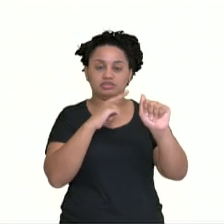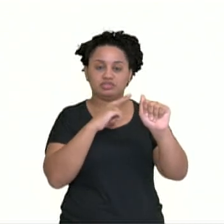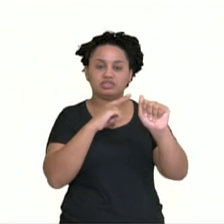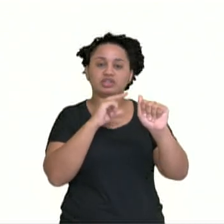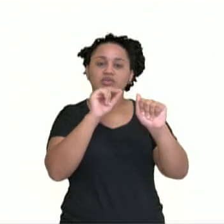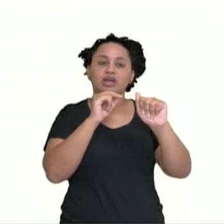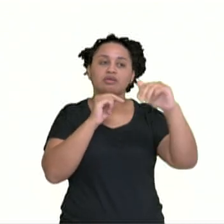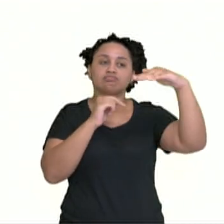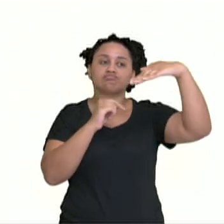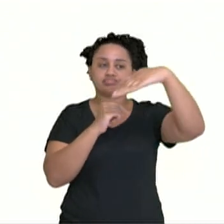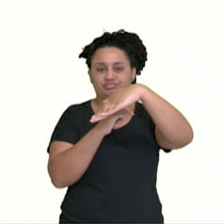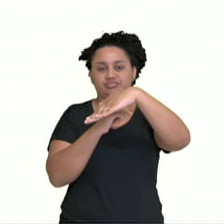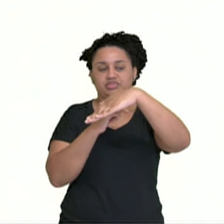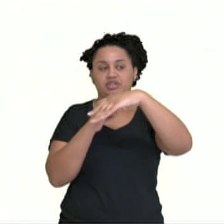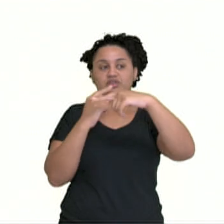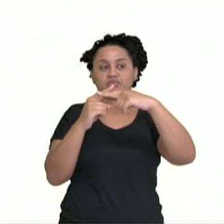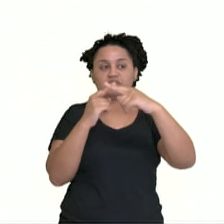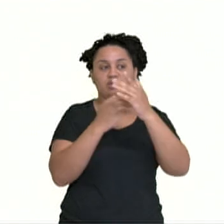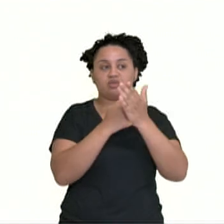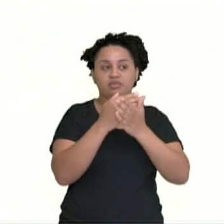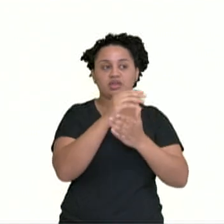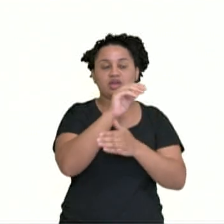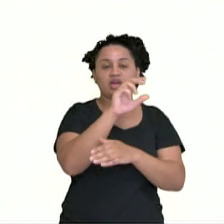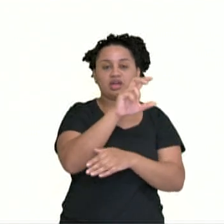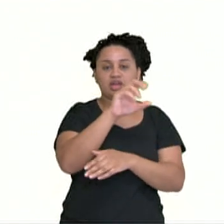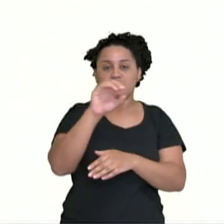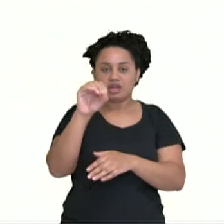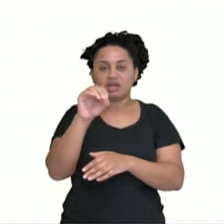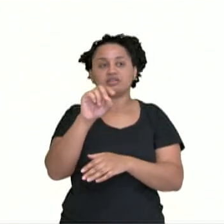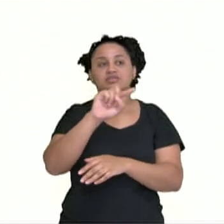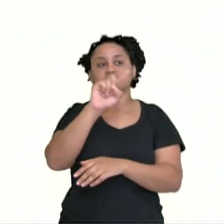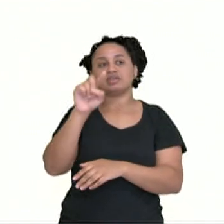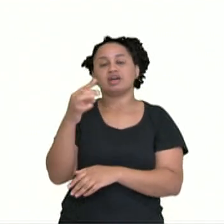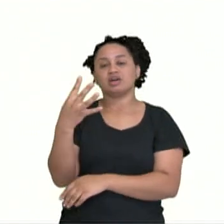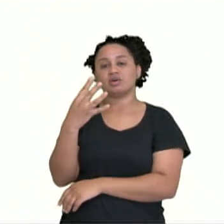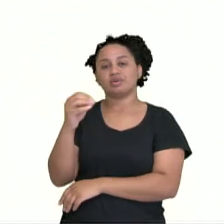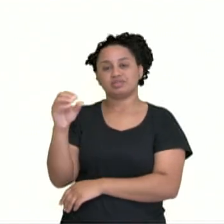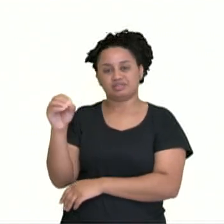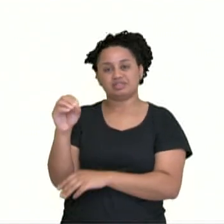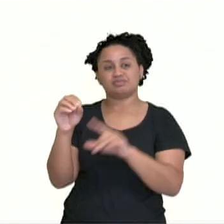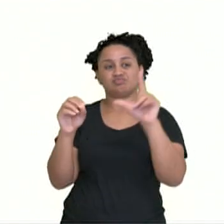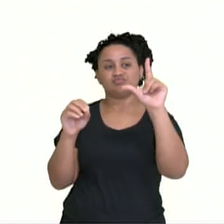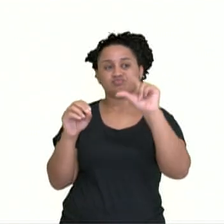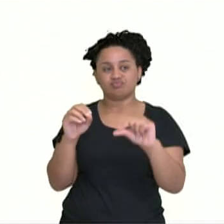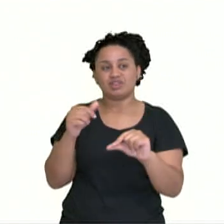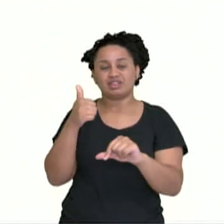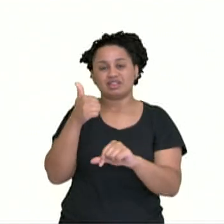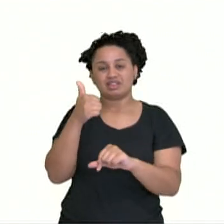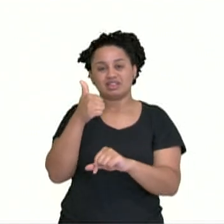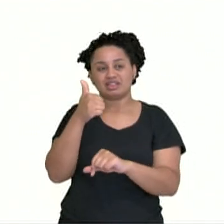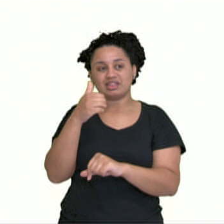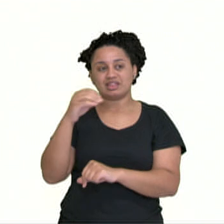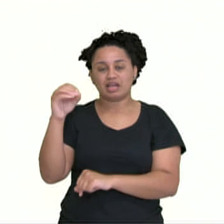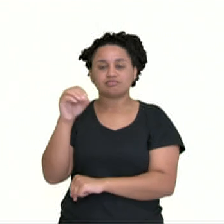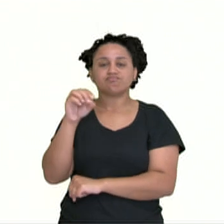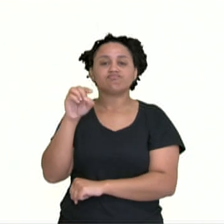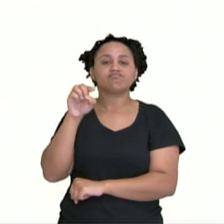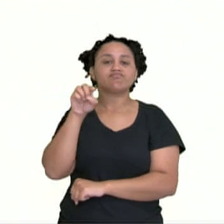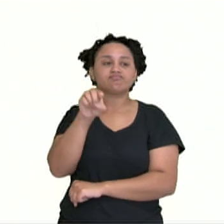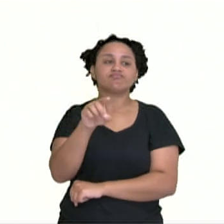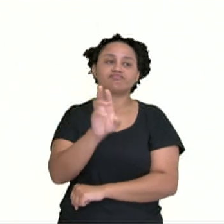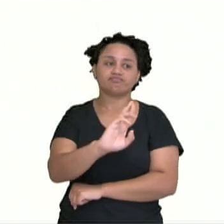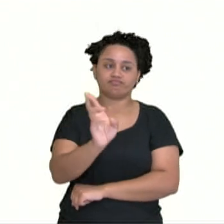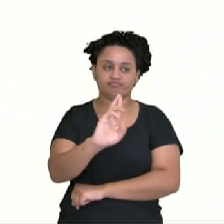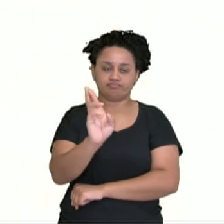gráfico decrescente. Ela começou em 500 e acabou em 400, diminuiu 10 mil reais, tá?